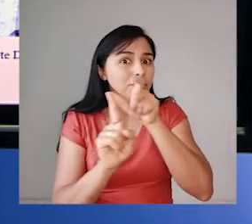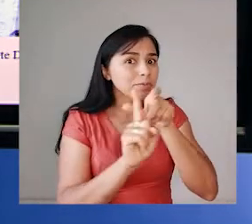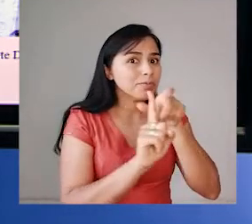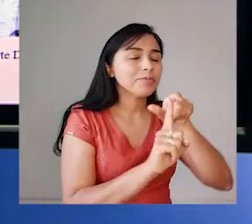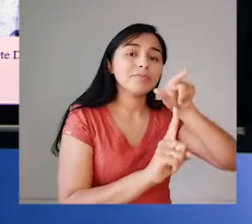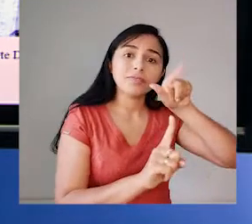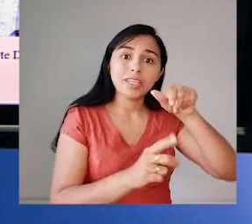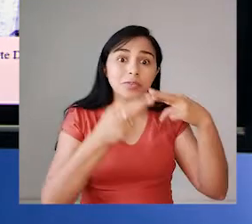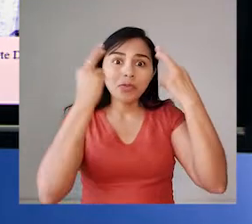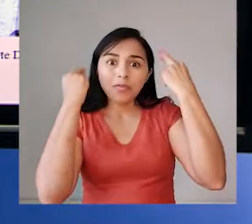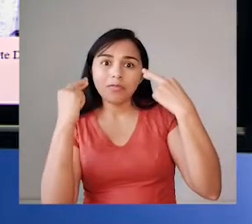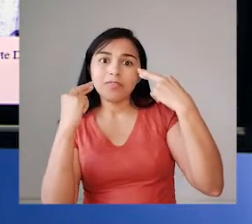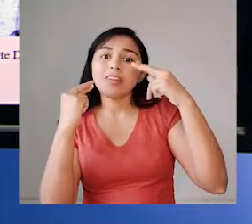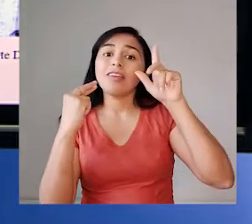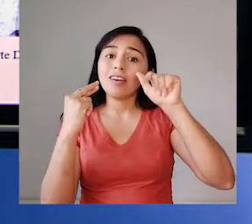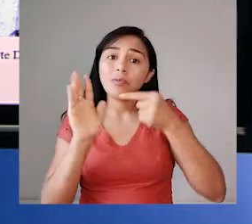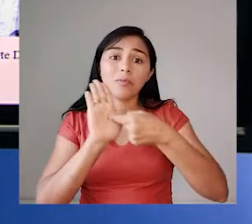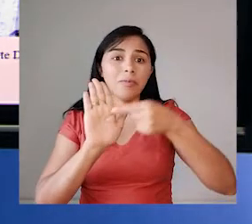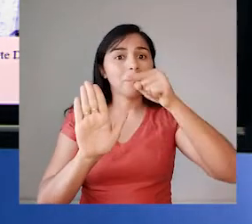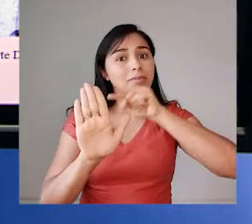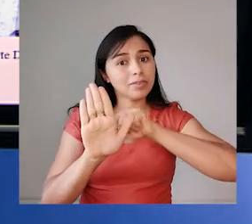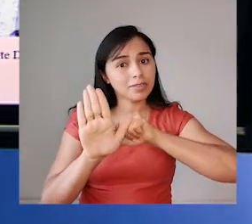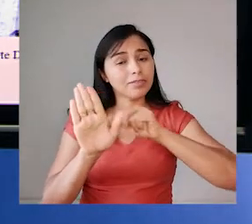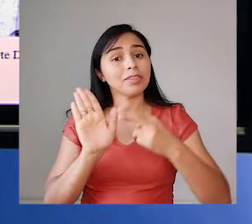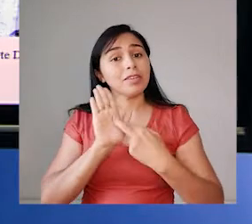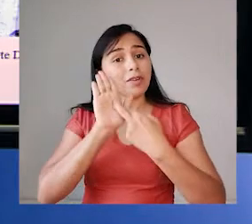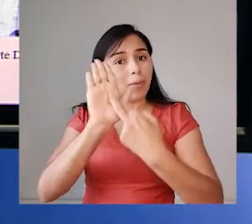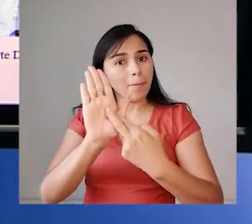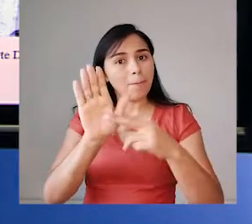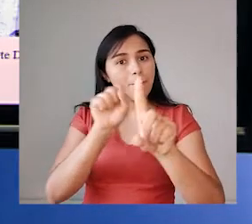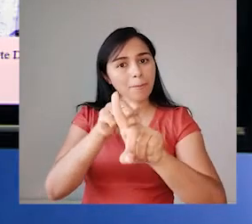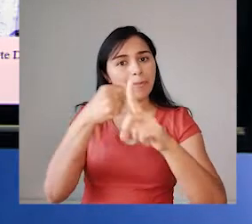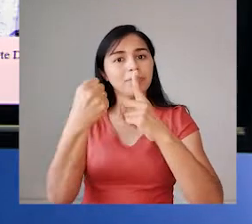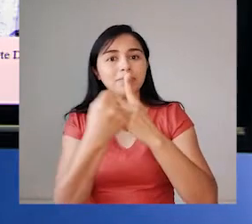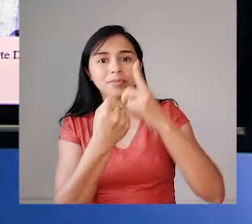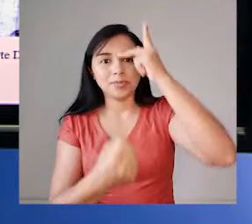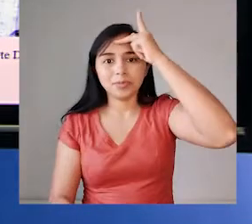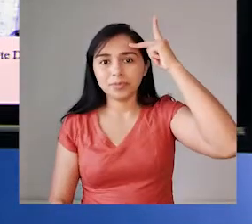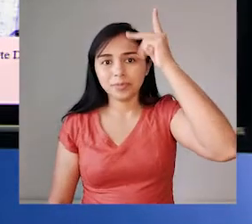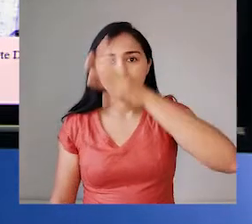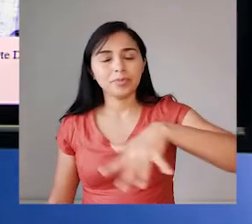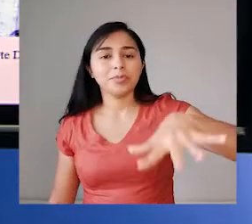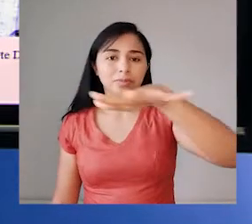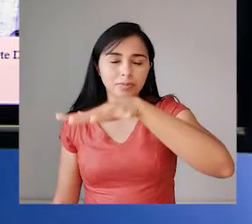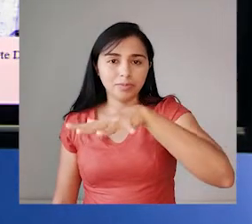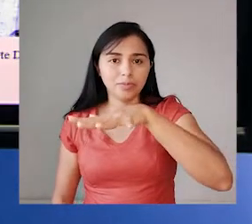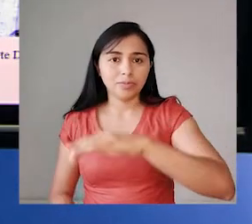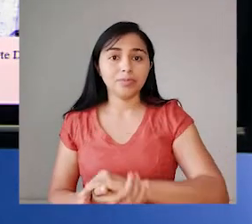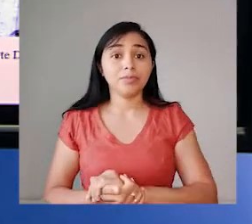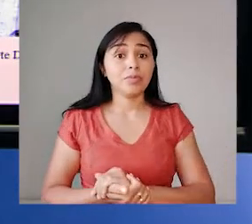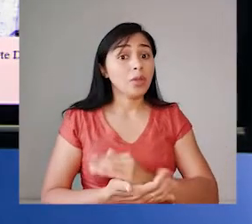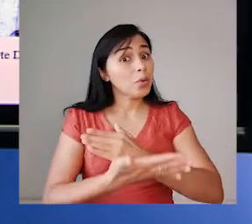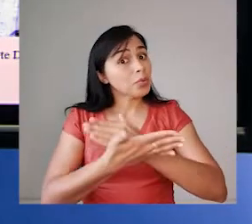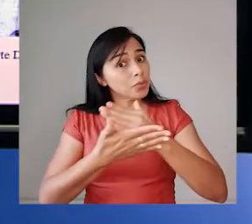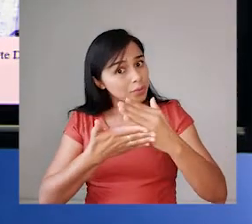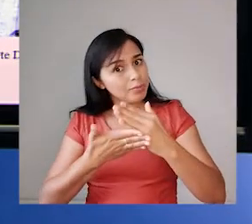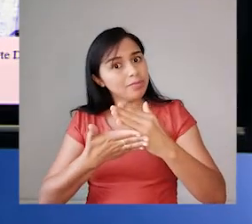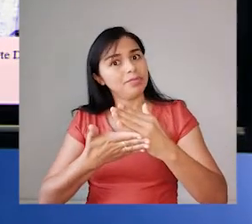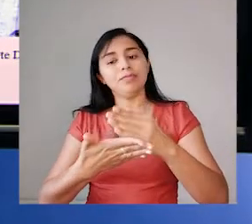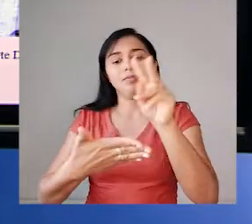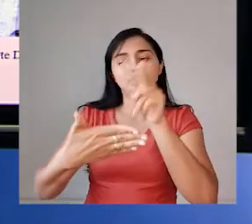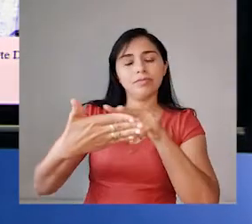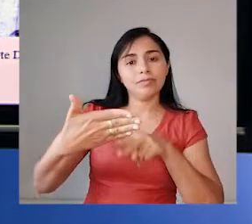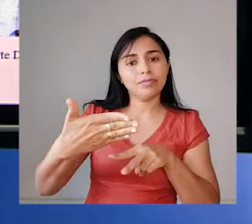de pessoas, certo? Então, lá no início também tem essa indicação de que se trata